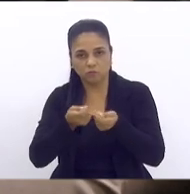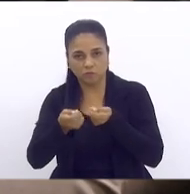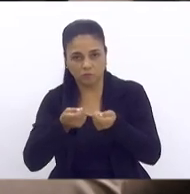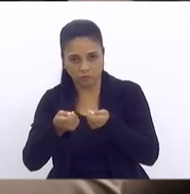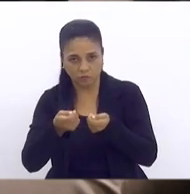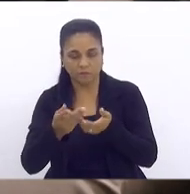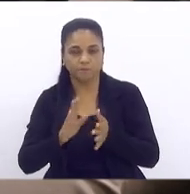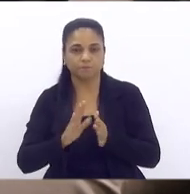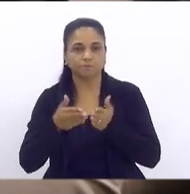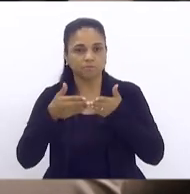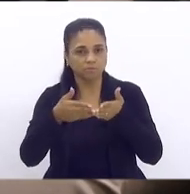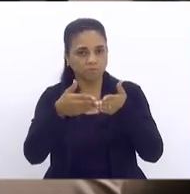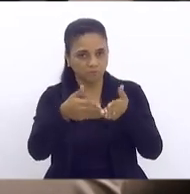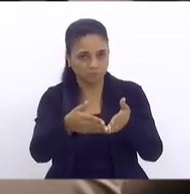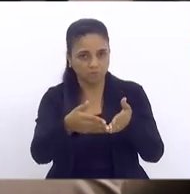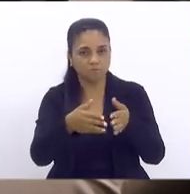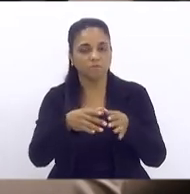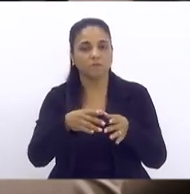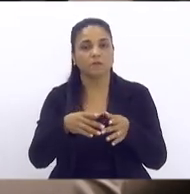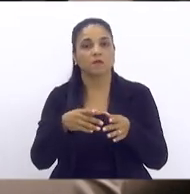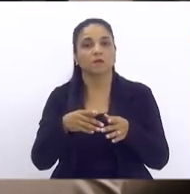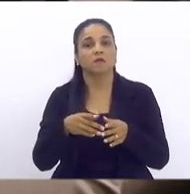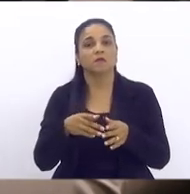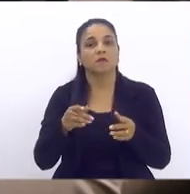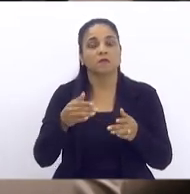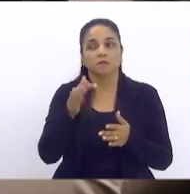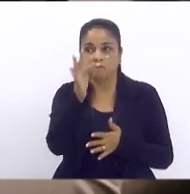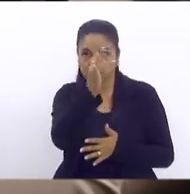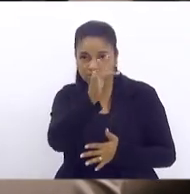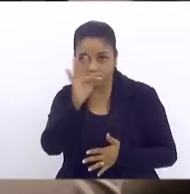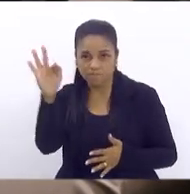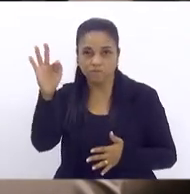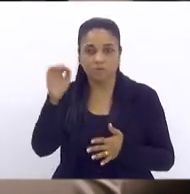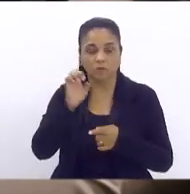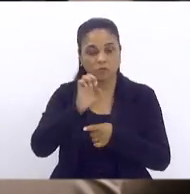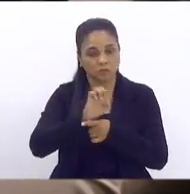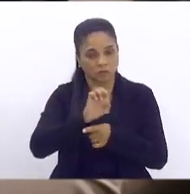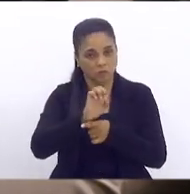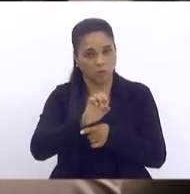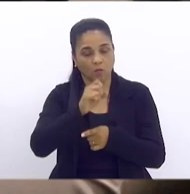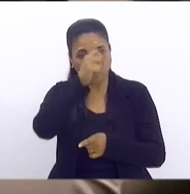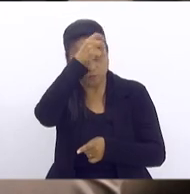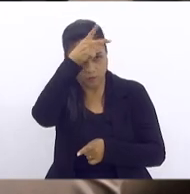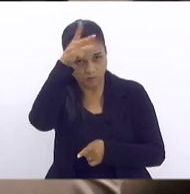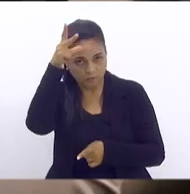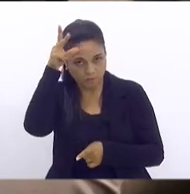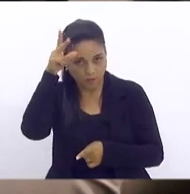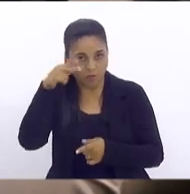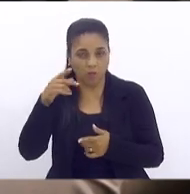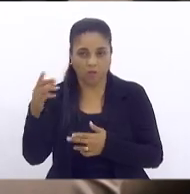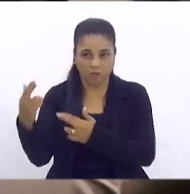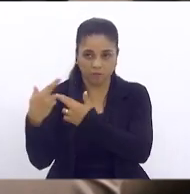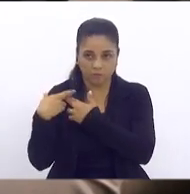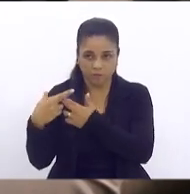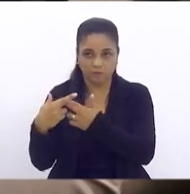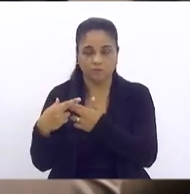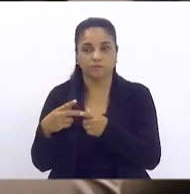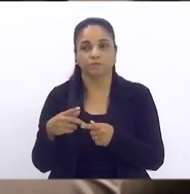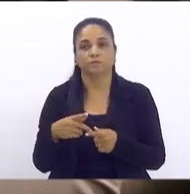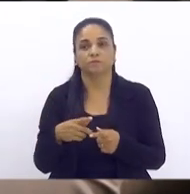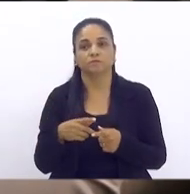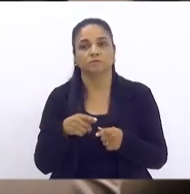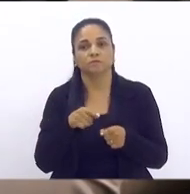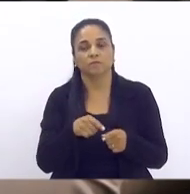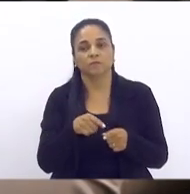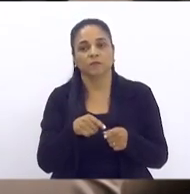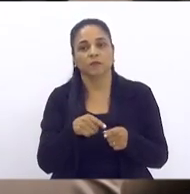questão, quando cabível, sendo a esfera federal, estadual ou municipal. Estão isentas dessa